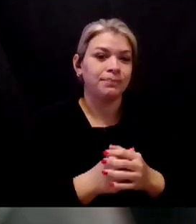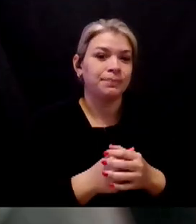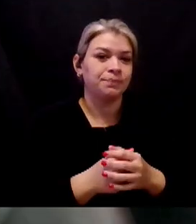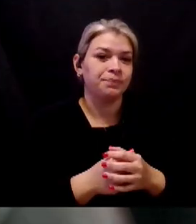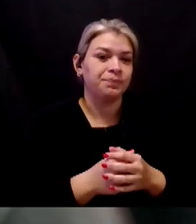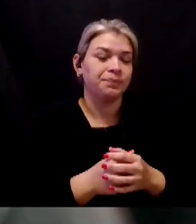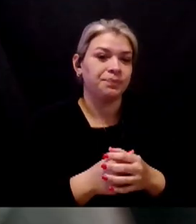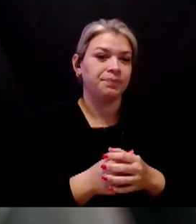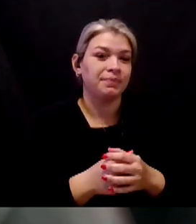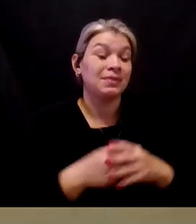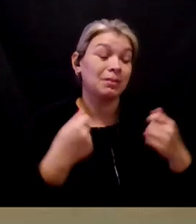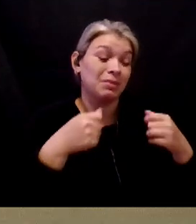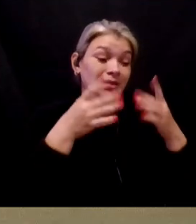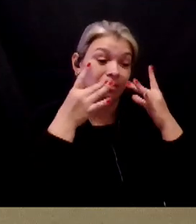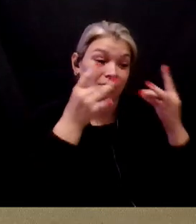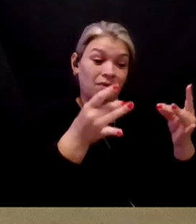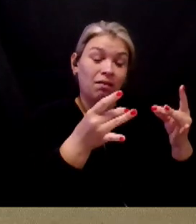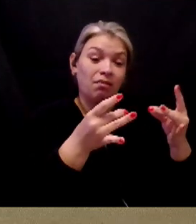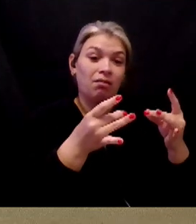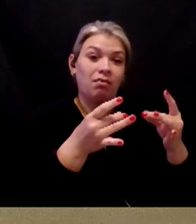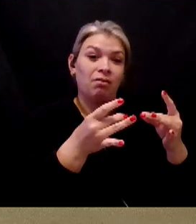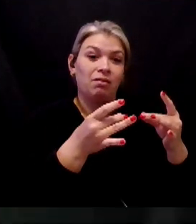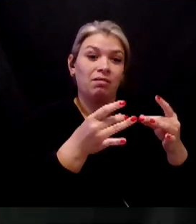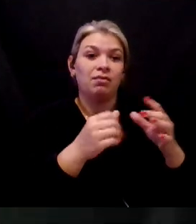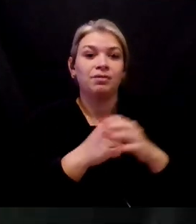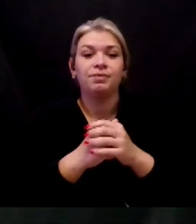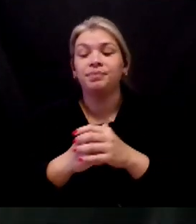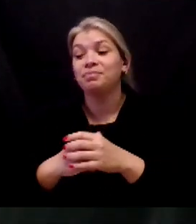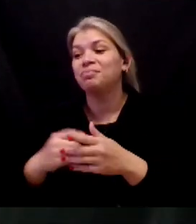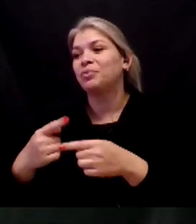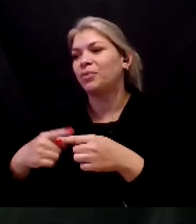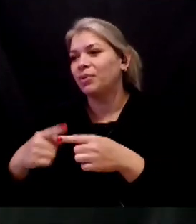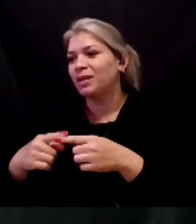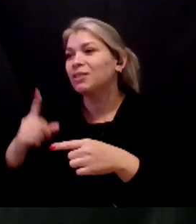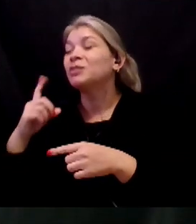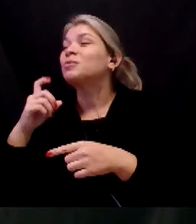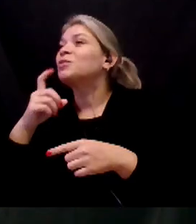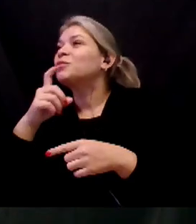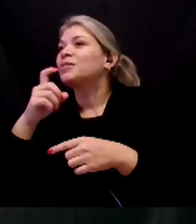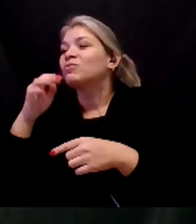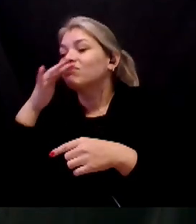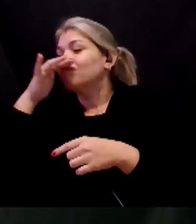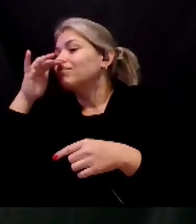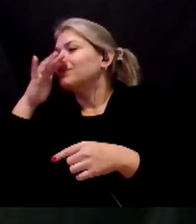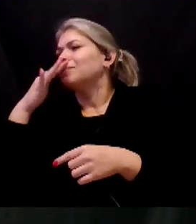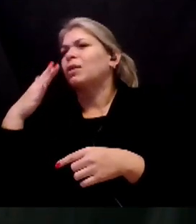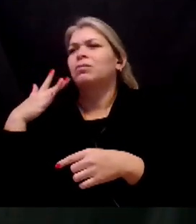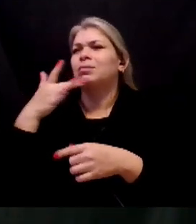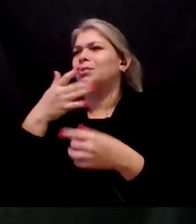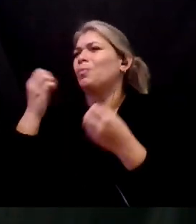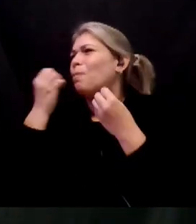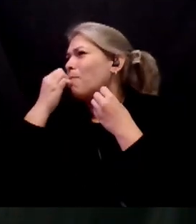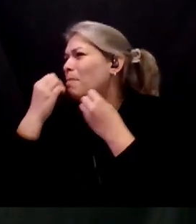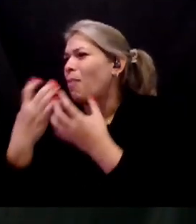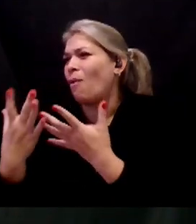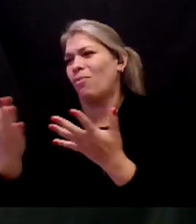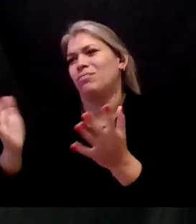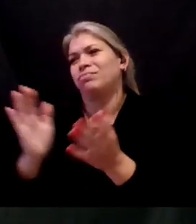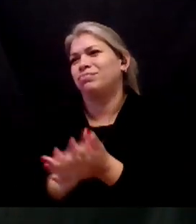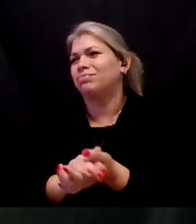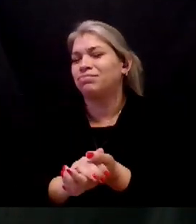da criança. Né? Porque tem uns perfuminhos com cheirinho de bebê que são uma delícia, né? E a gente pega a criança assim, pega o